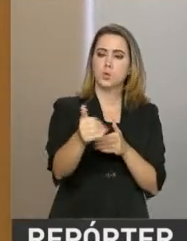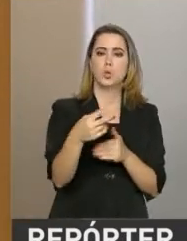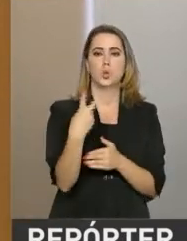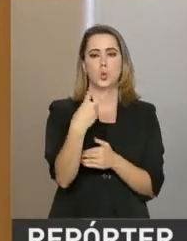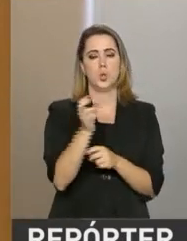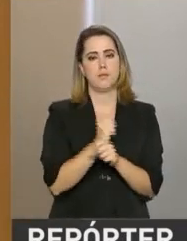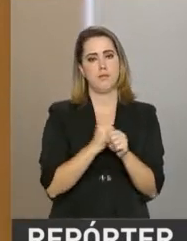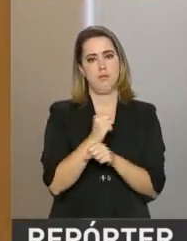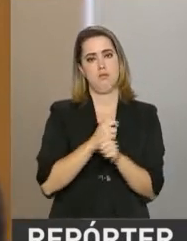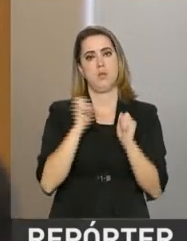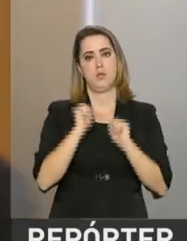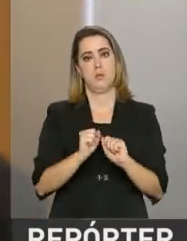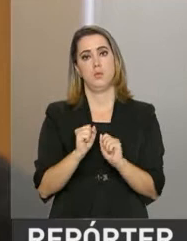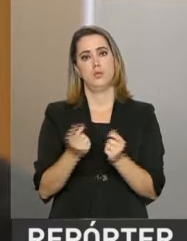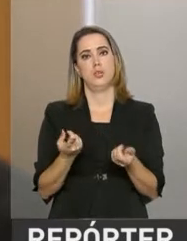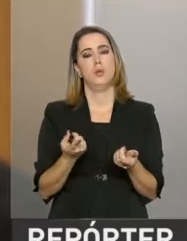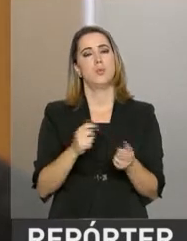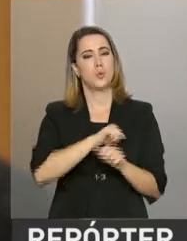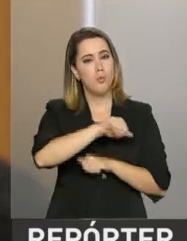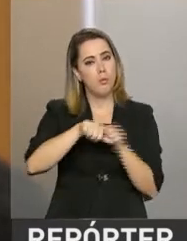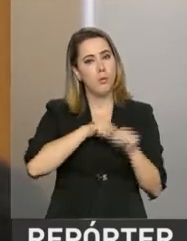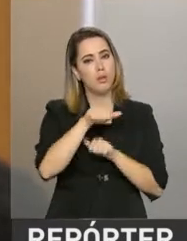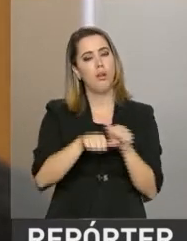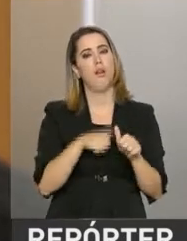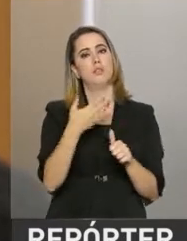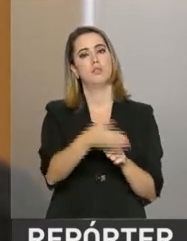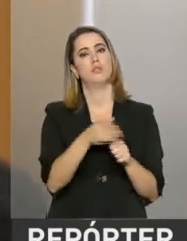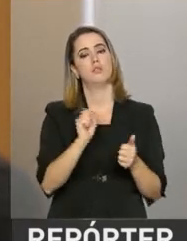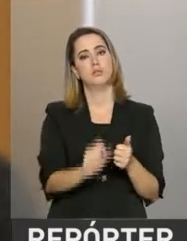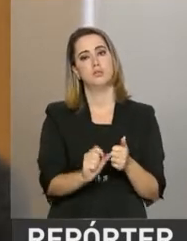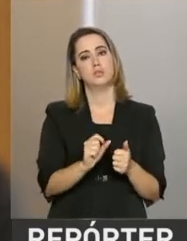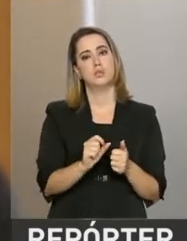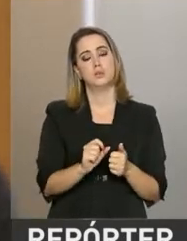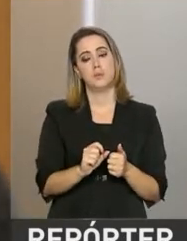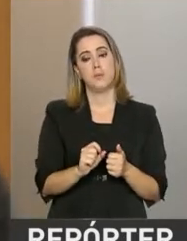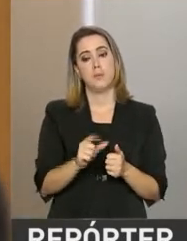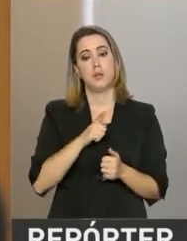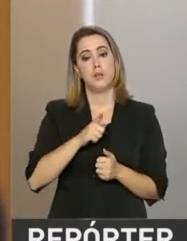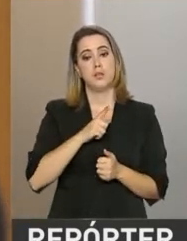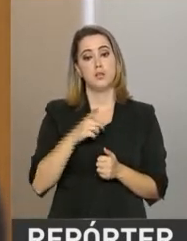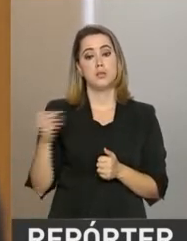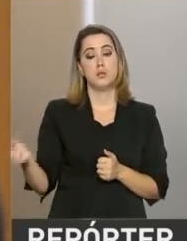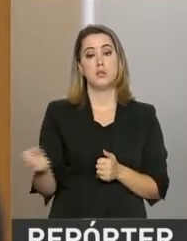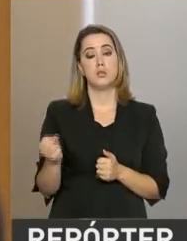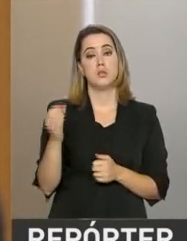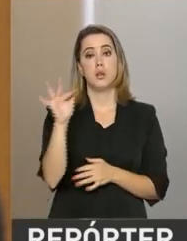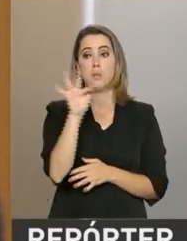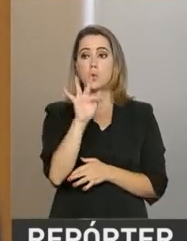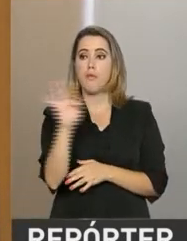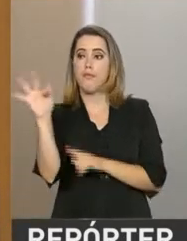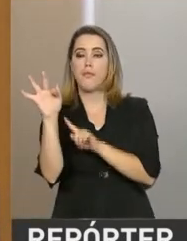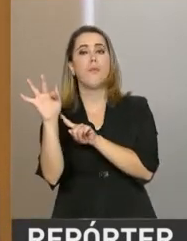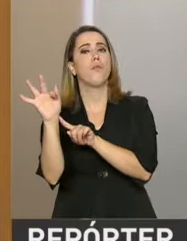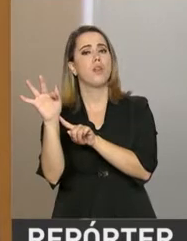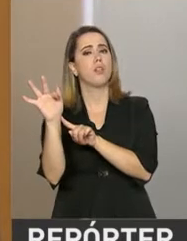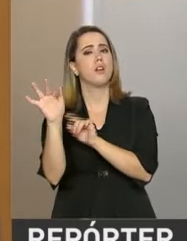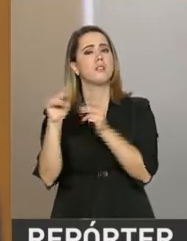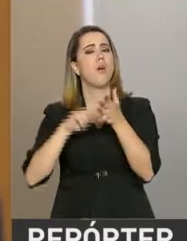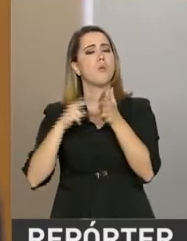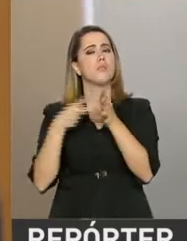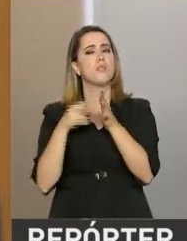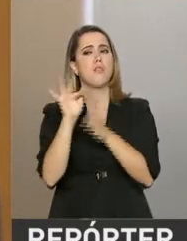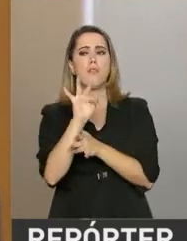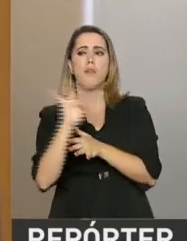2 anos, nós possamos inverter um pouco esse processo, de modo a que nós tenhamos uma federação verdadeira, em que isto